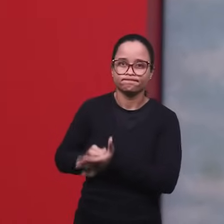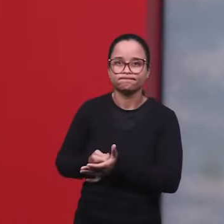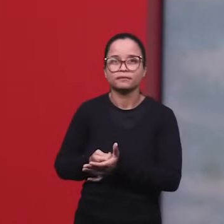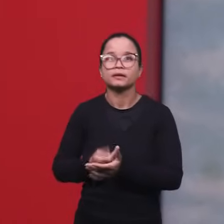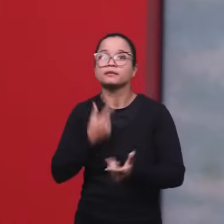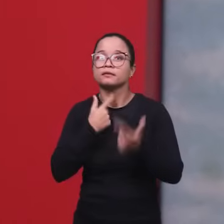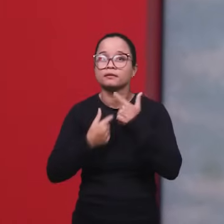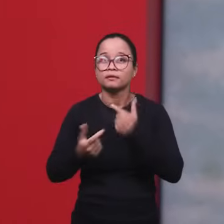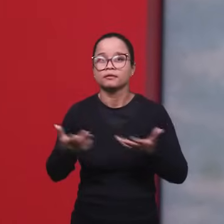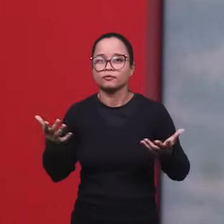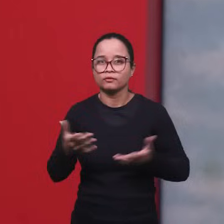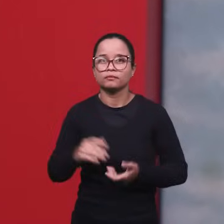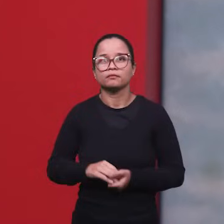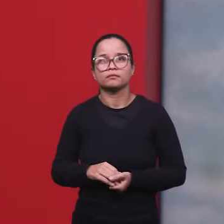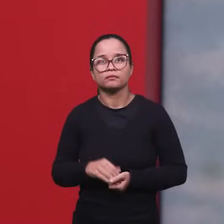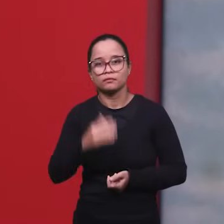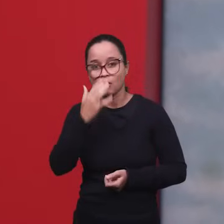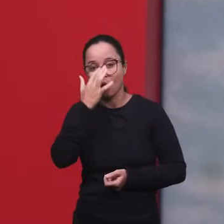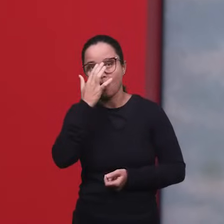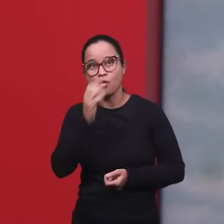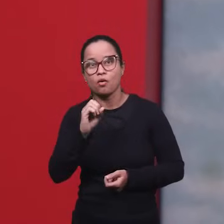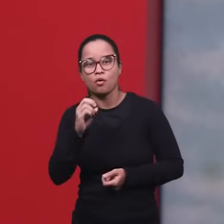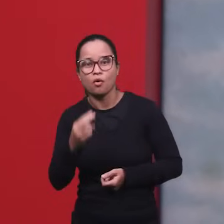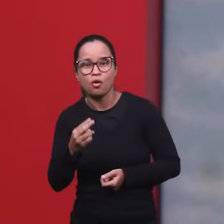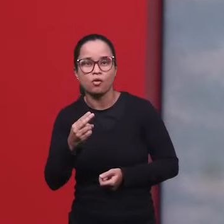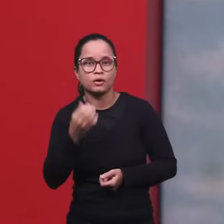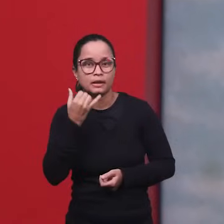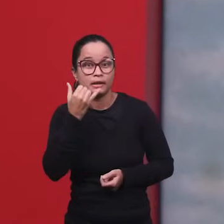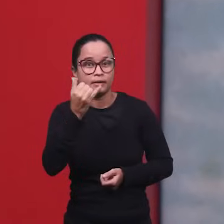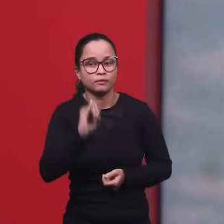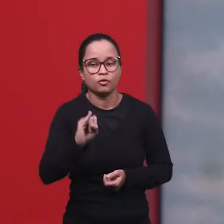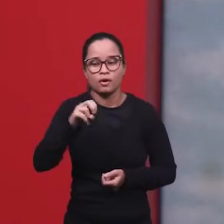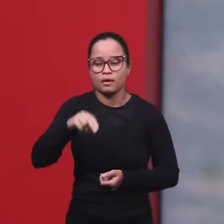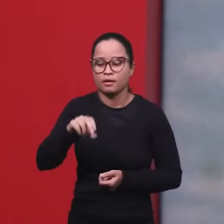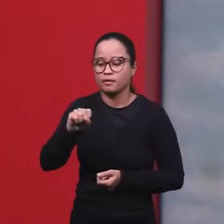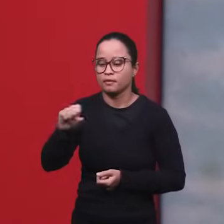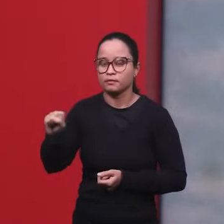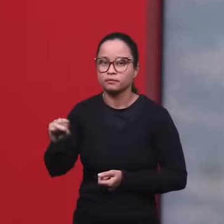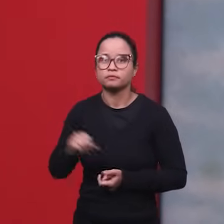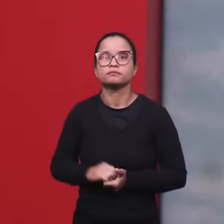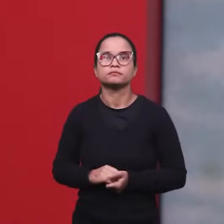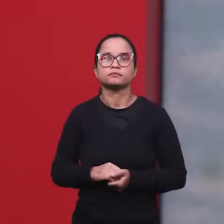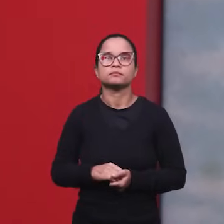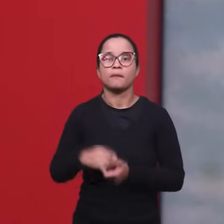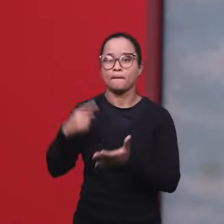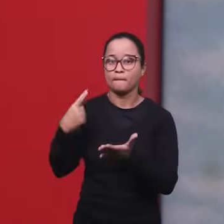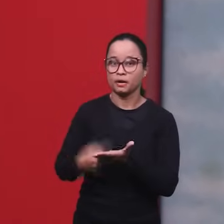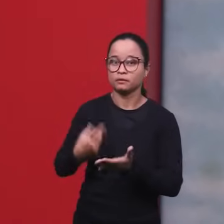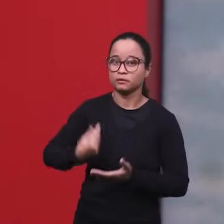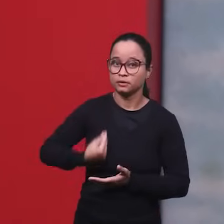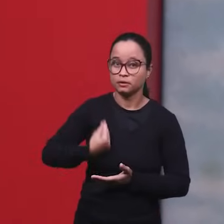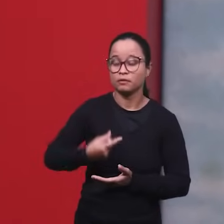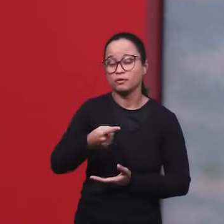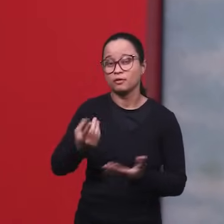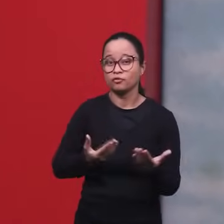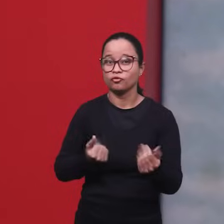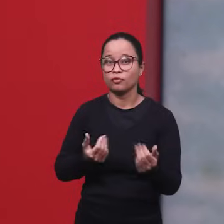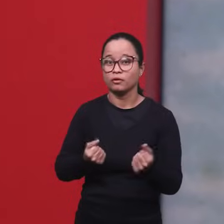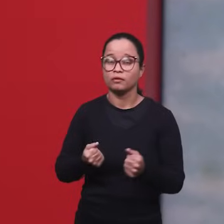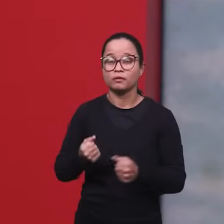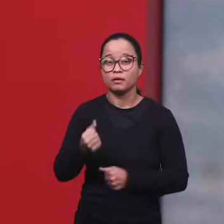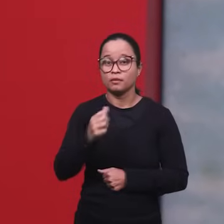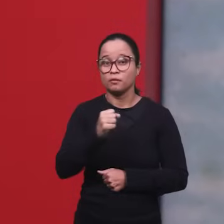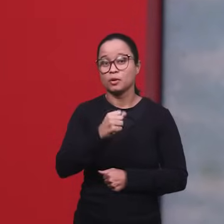contribuir. Ou liga para o INSS e marca um agendamento presencial, mas vocês jovens vão fazer isso pela internet mesmo,